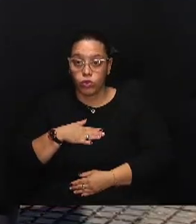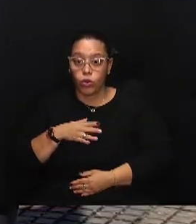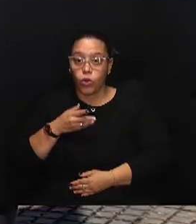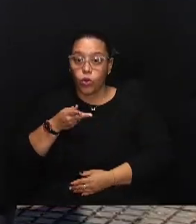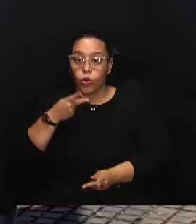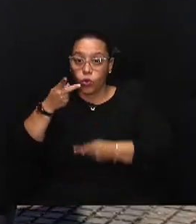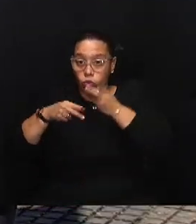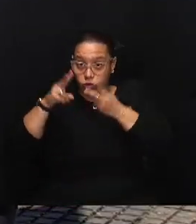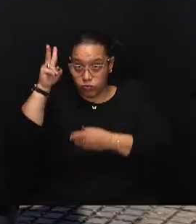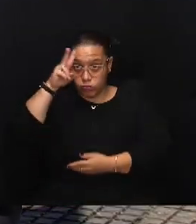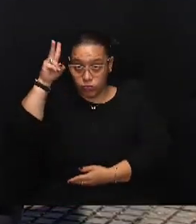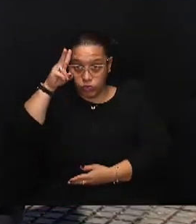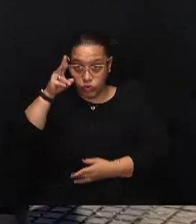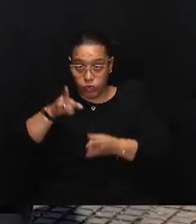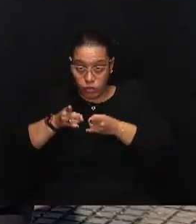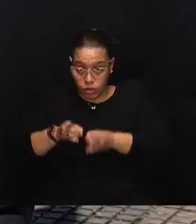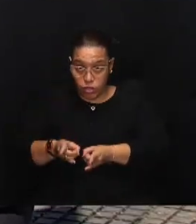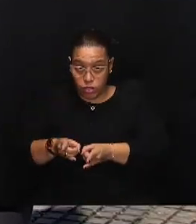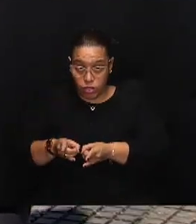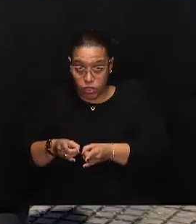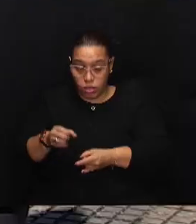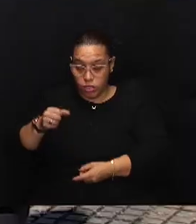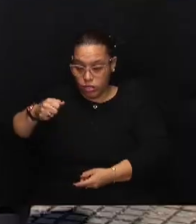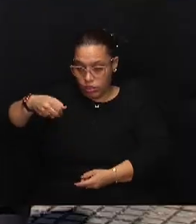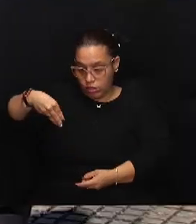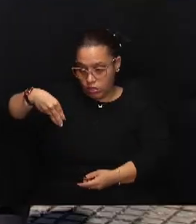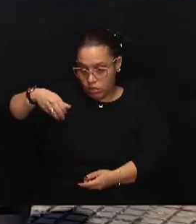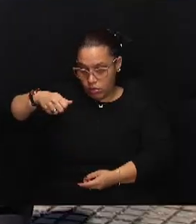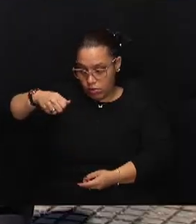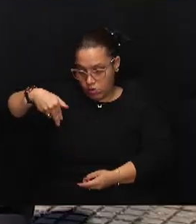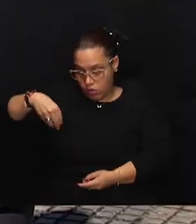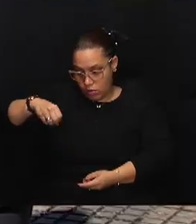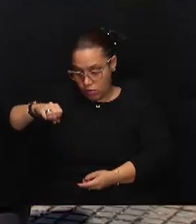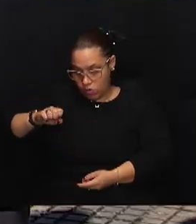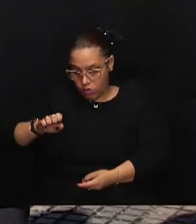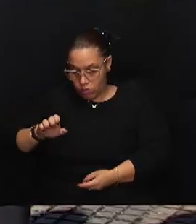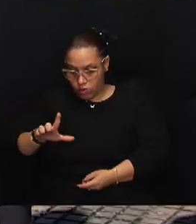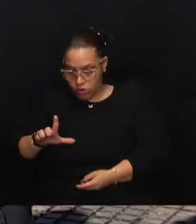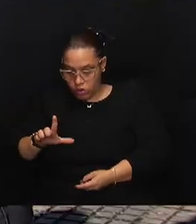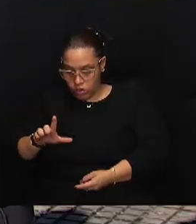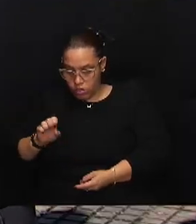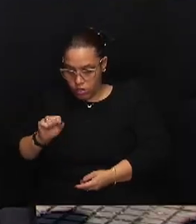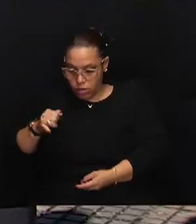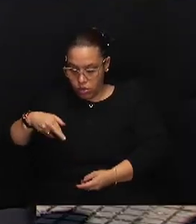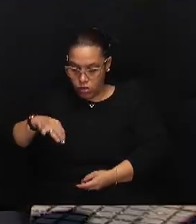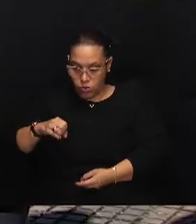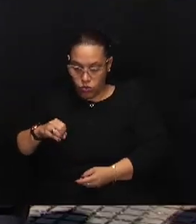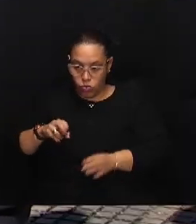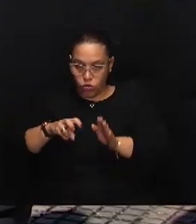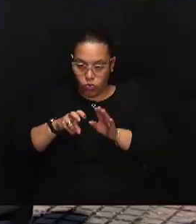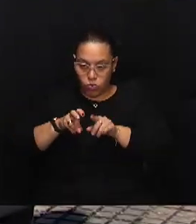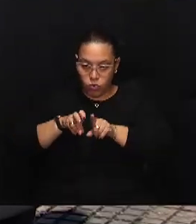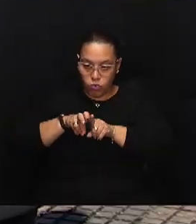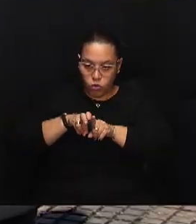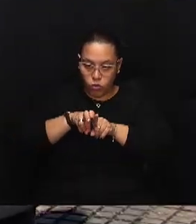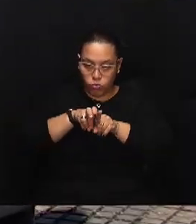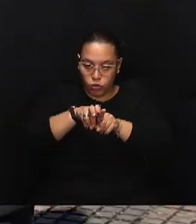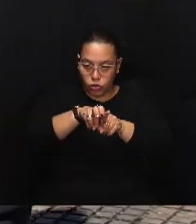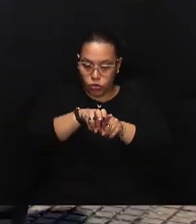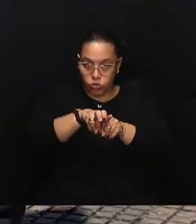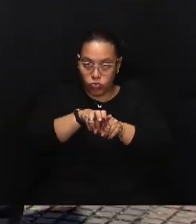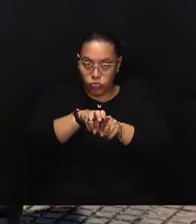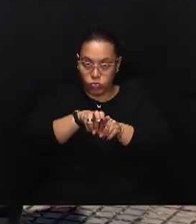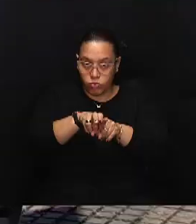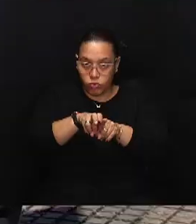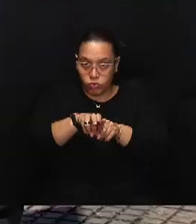história de assombração está enterrado aqui, chama Manuel Simões. Ele era o motorneiro de um bonde que saía do centro da cidade e tinha como ponto final